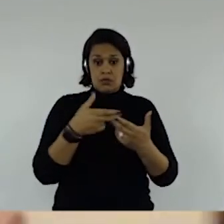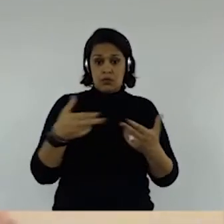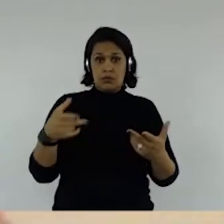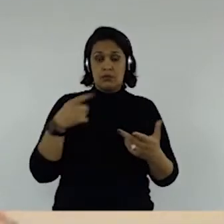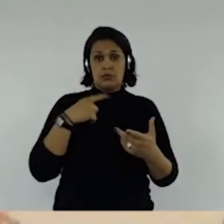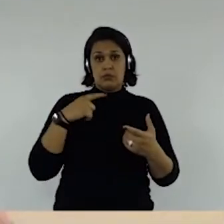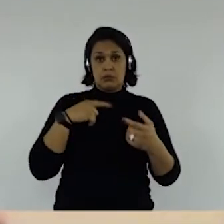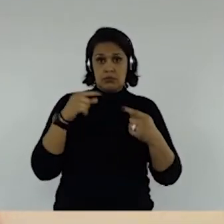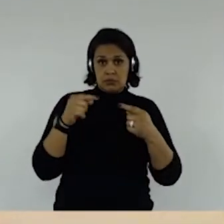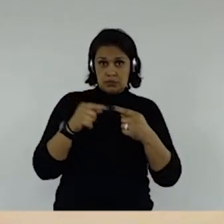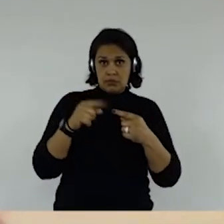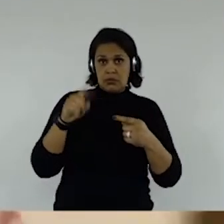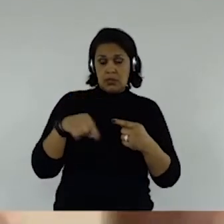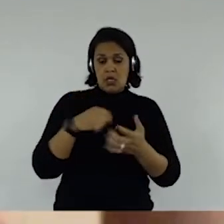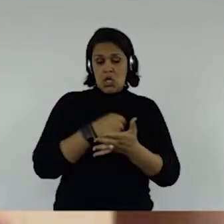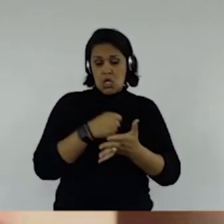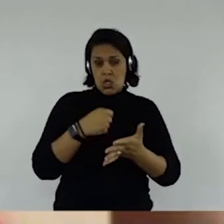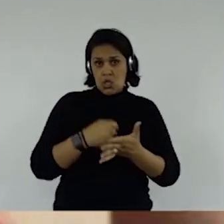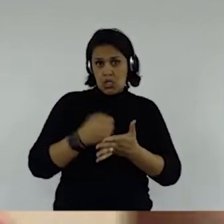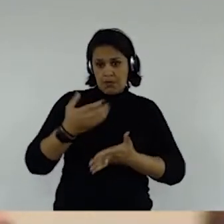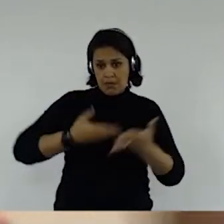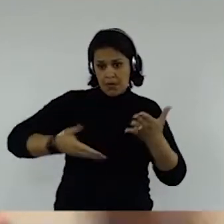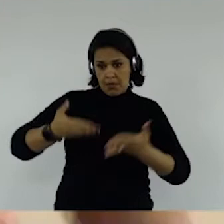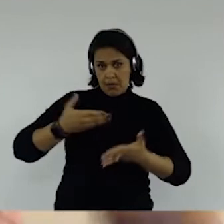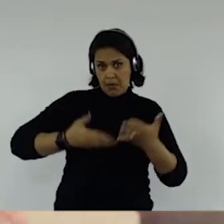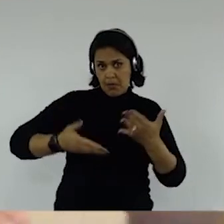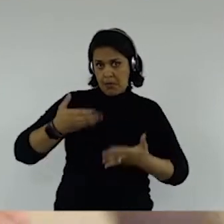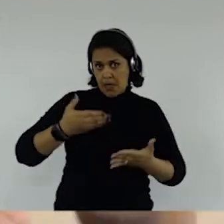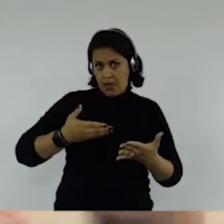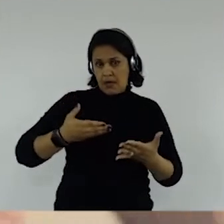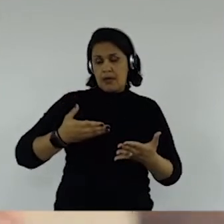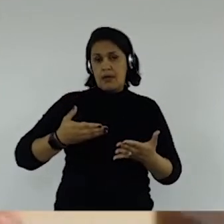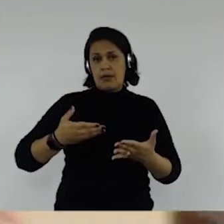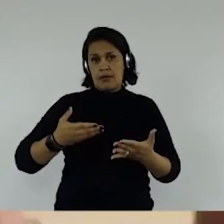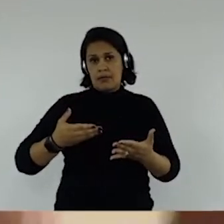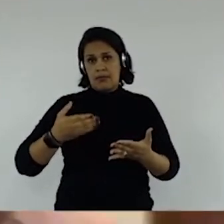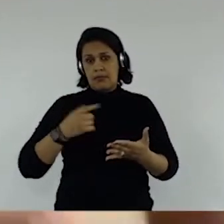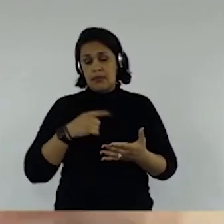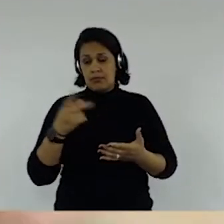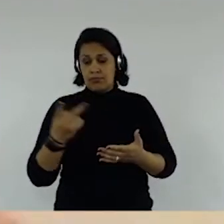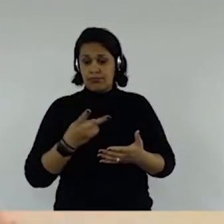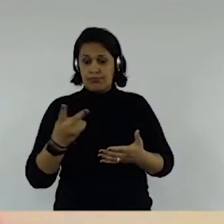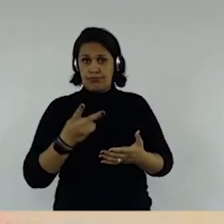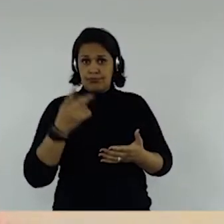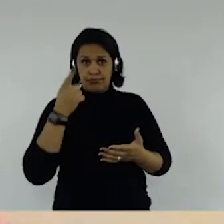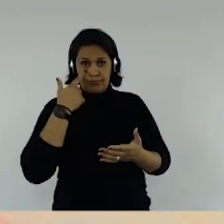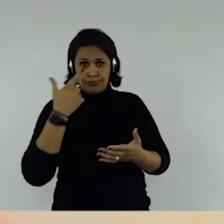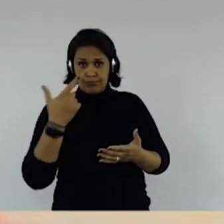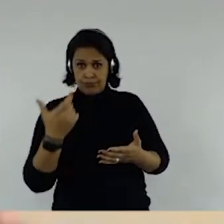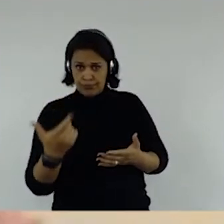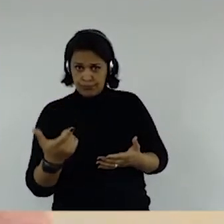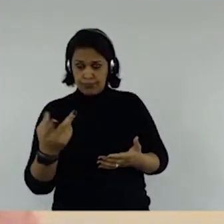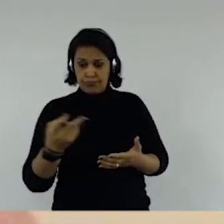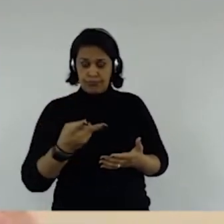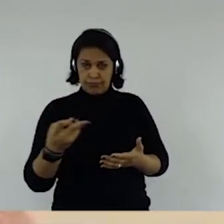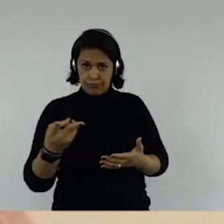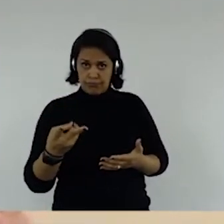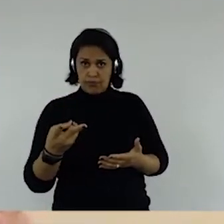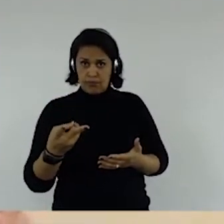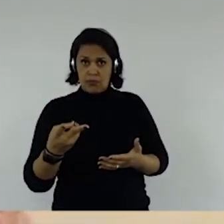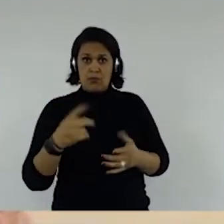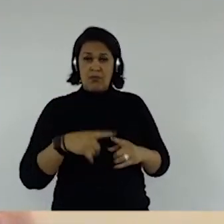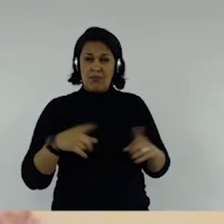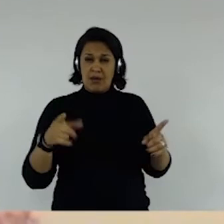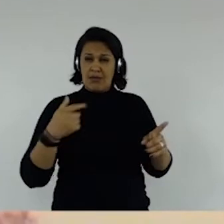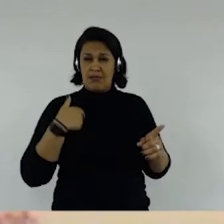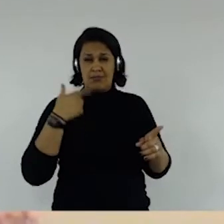adequada para os chamados contratos de intercâmbio, em relação aos quais as partes têm interesses contrapostos, mas eu particularmente